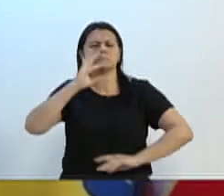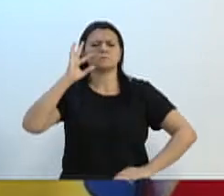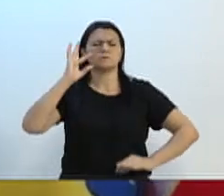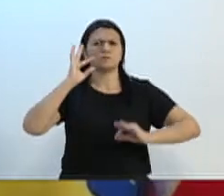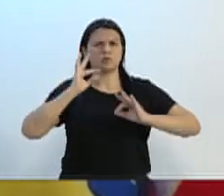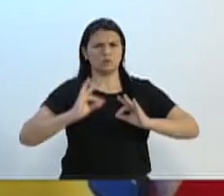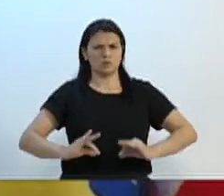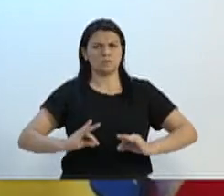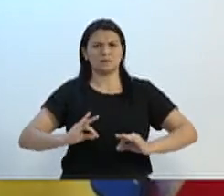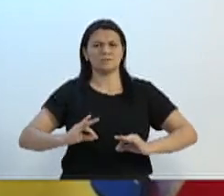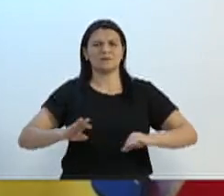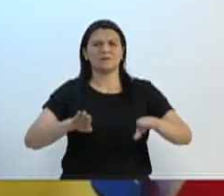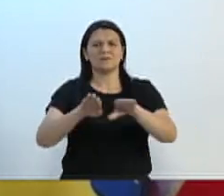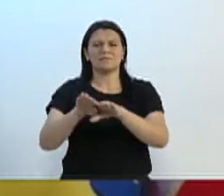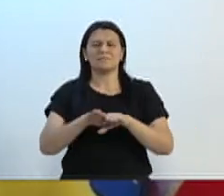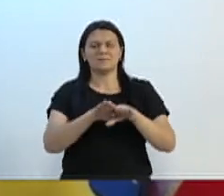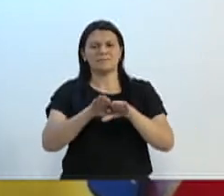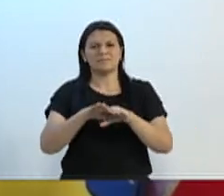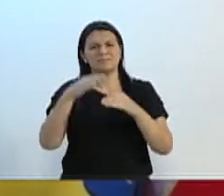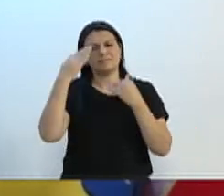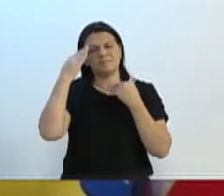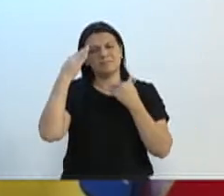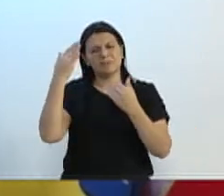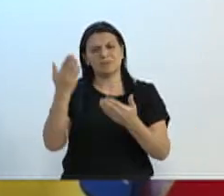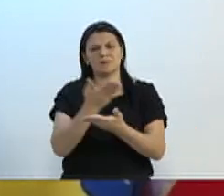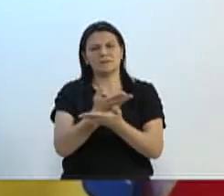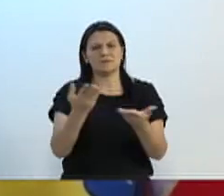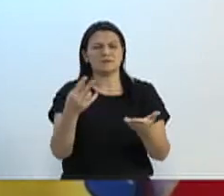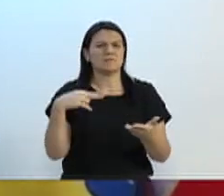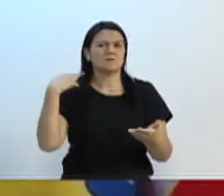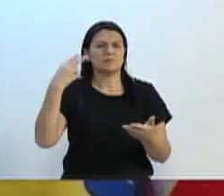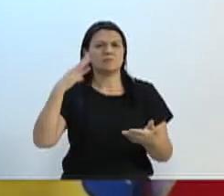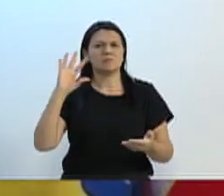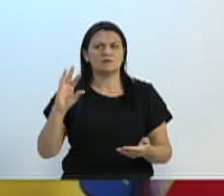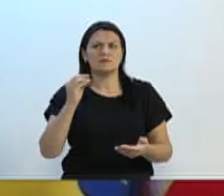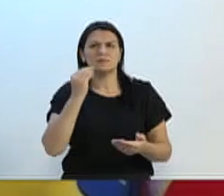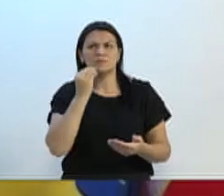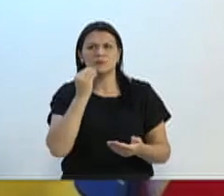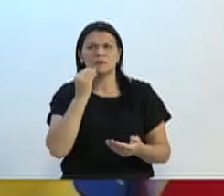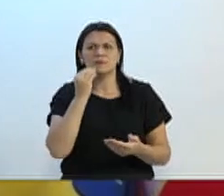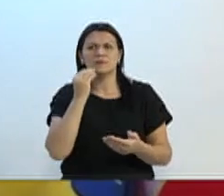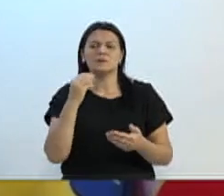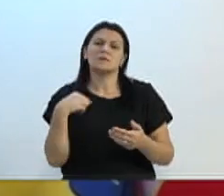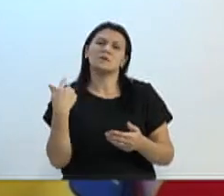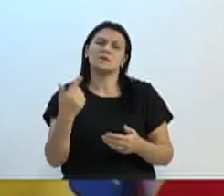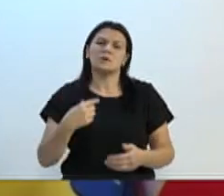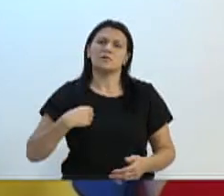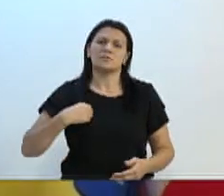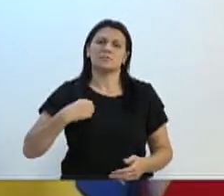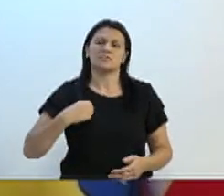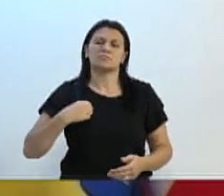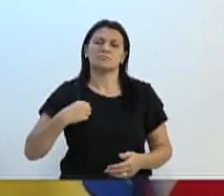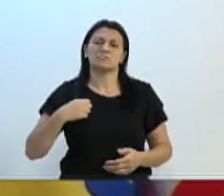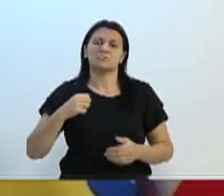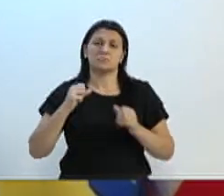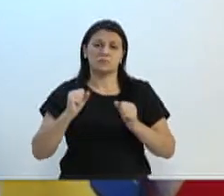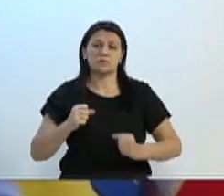e igualitária. Muito obrigado a todos os vereadores pela oportunidade. Estamos à disposição para o debate.